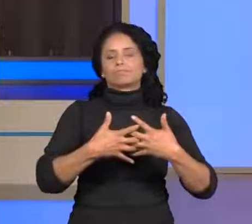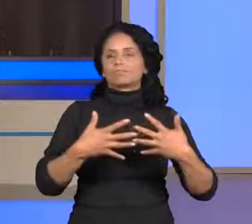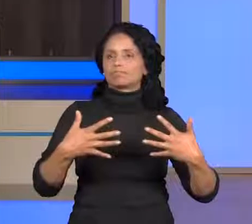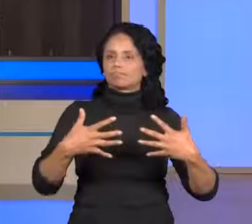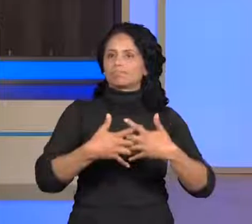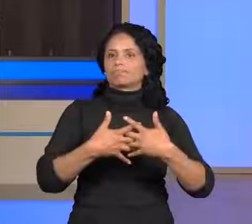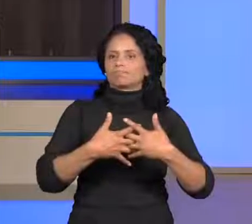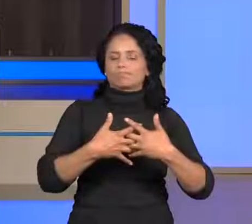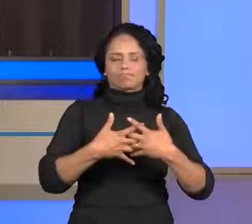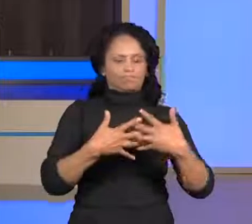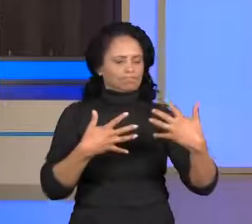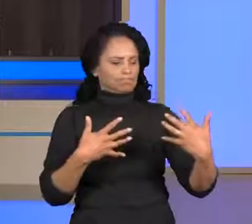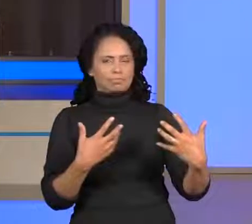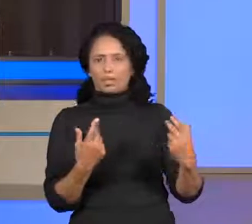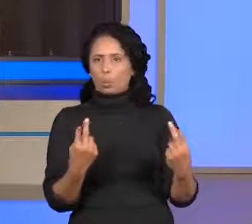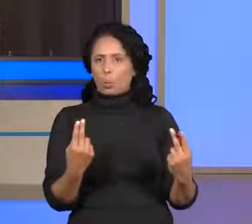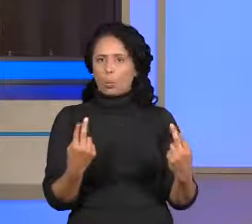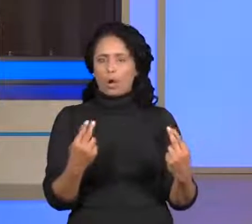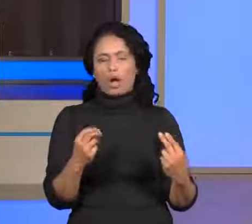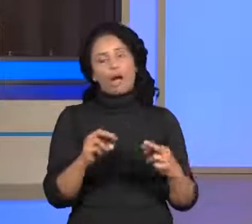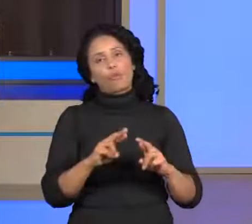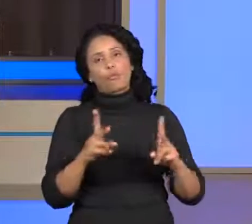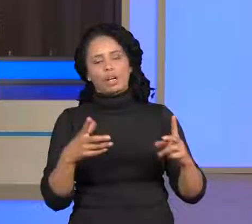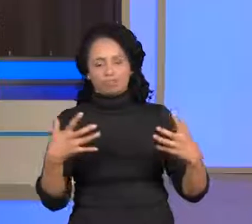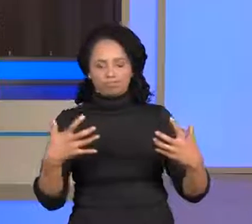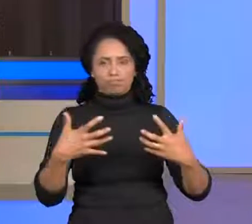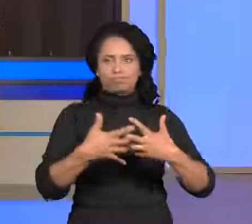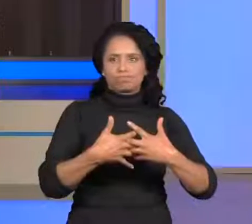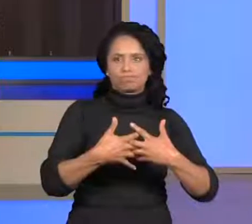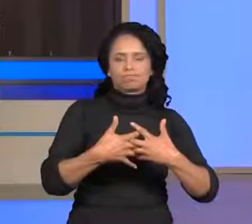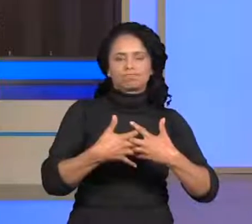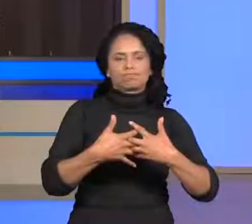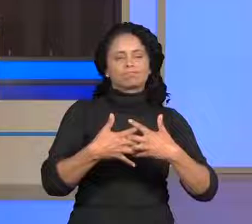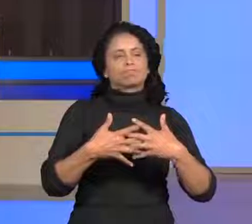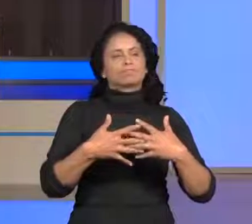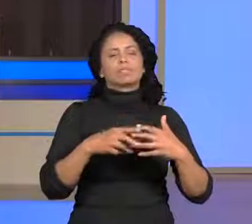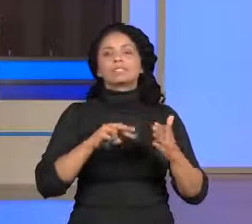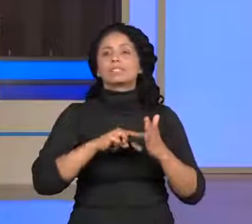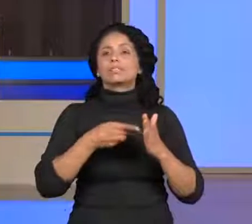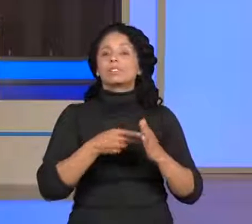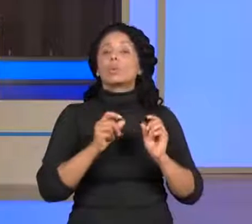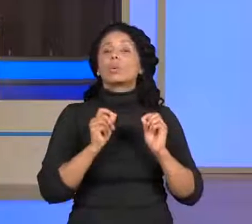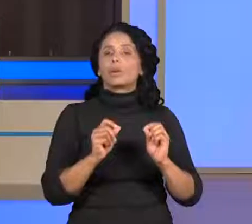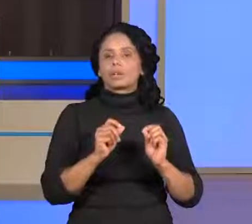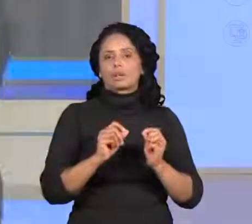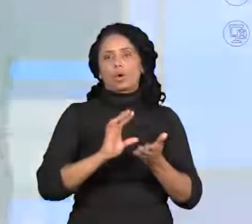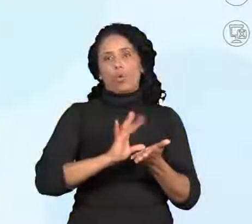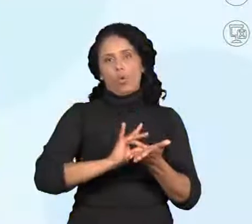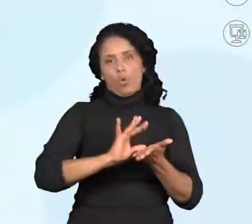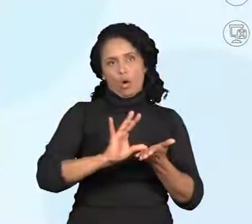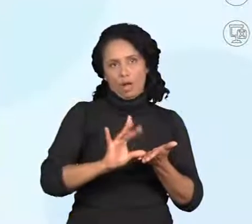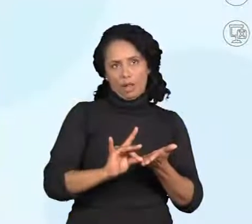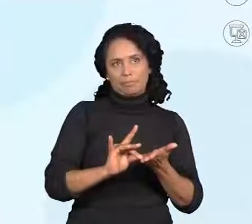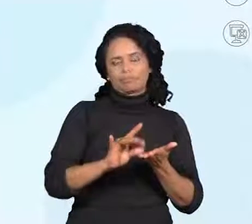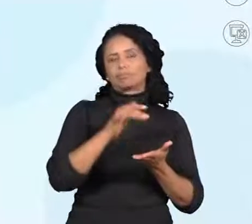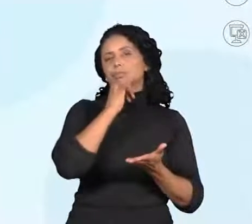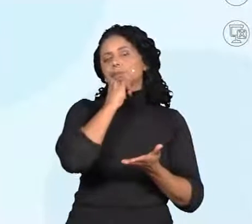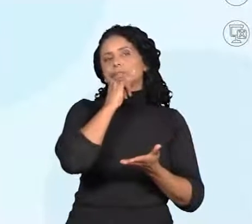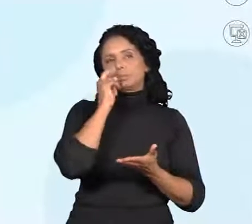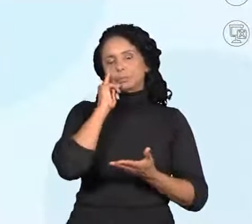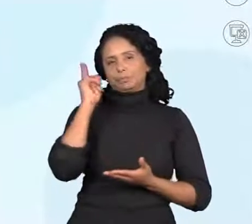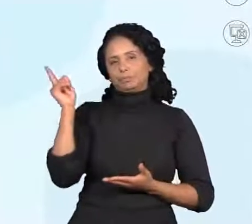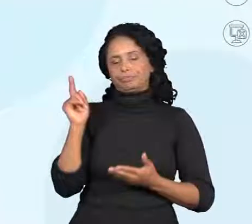isso? Isso. Pode ser iguais, diferente. Juntou, é colagem. Aí temos aqui uma imagem. Essa imagem é